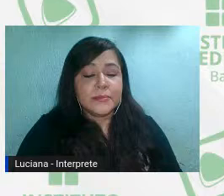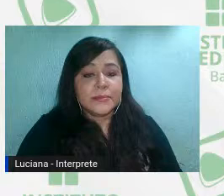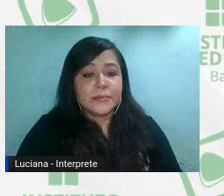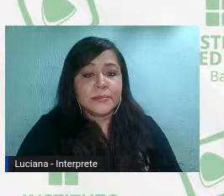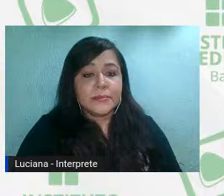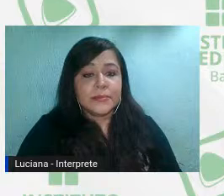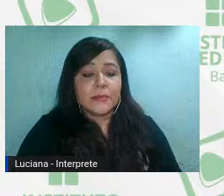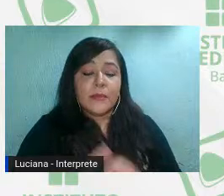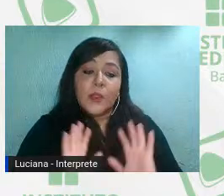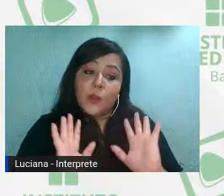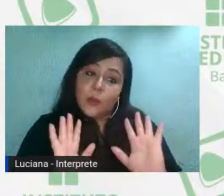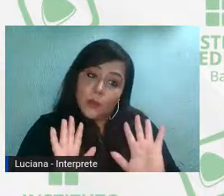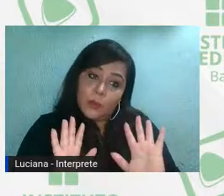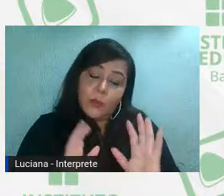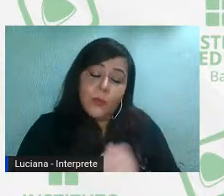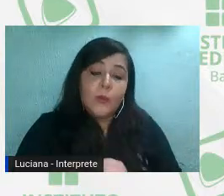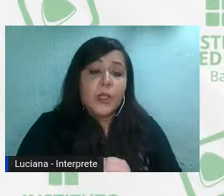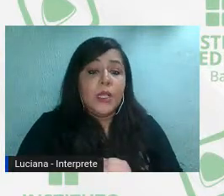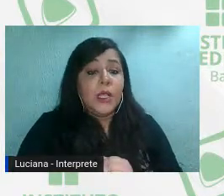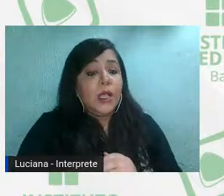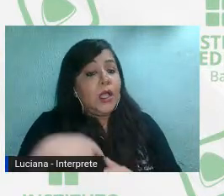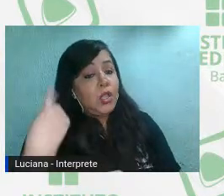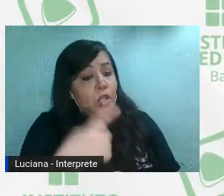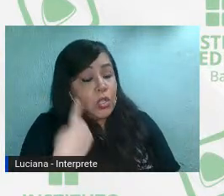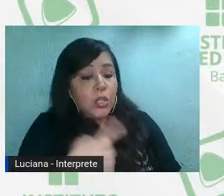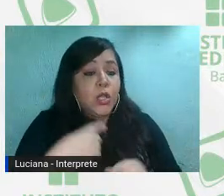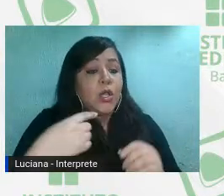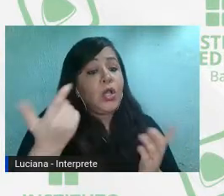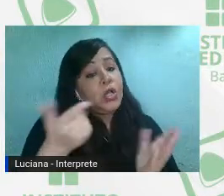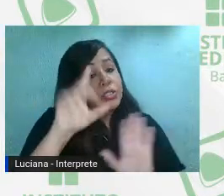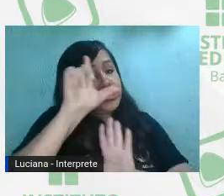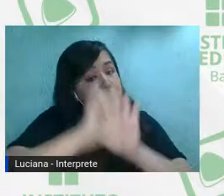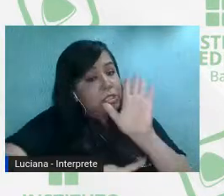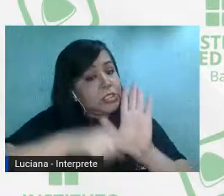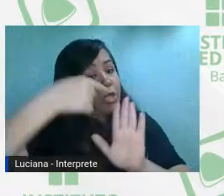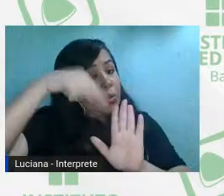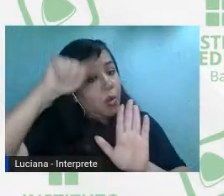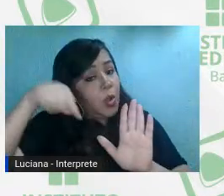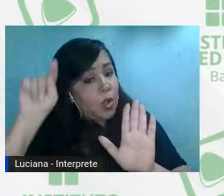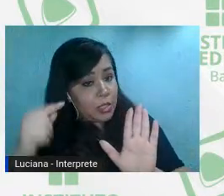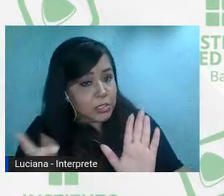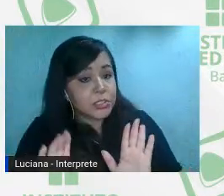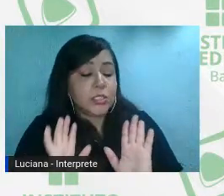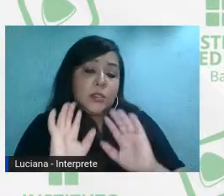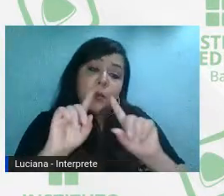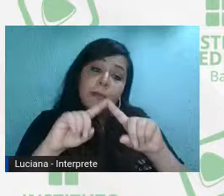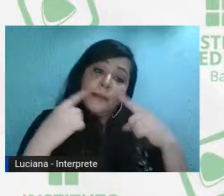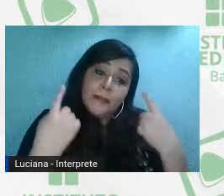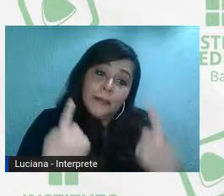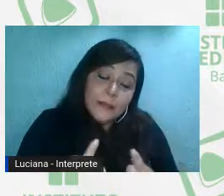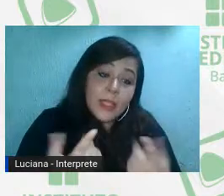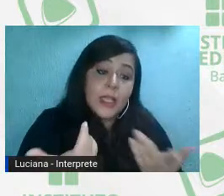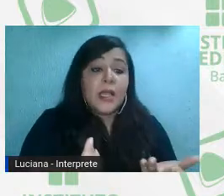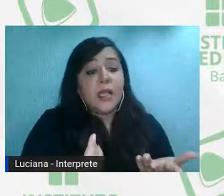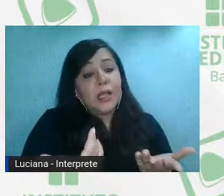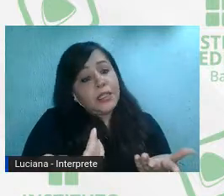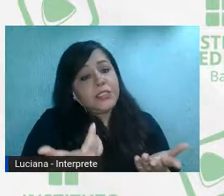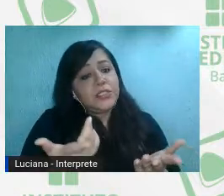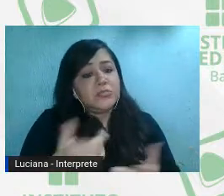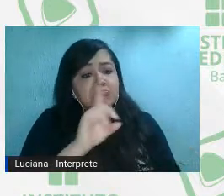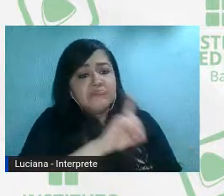Bom, nós ainda vamos terminar as correções das listas. Porém, a gente não tem uma previsão de